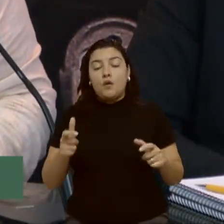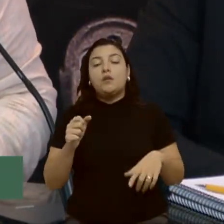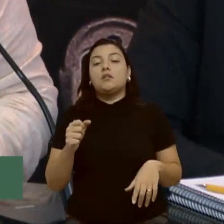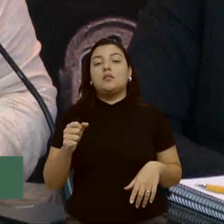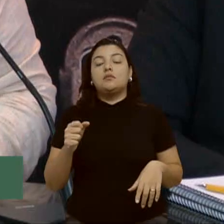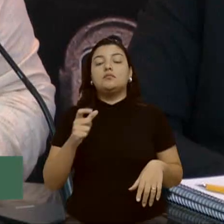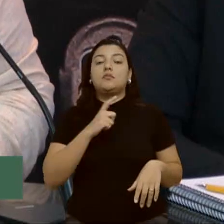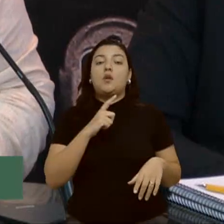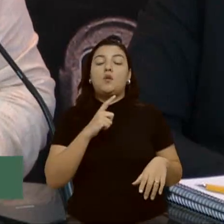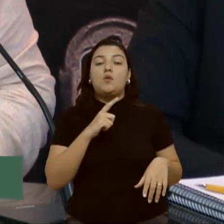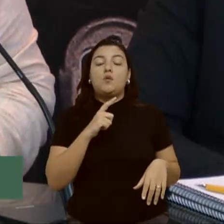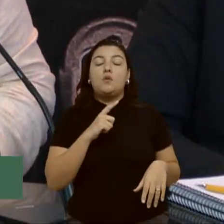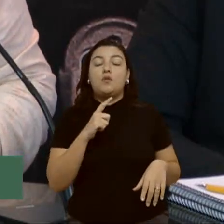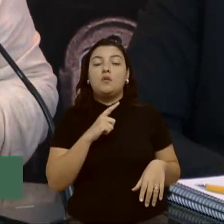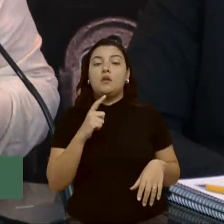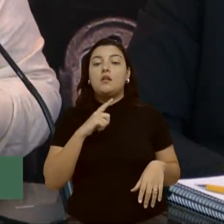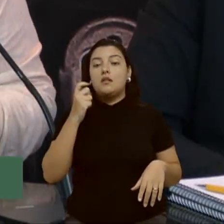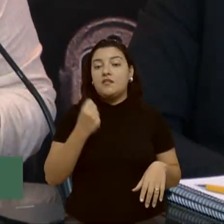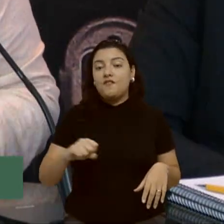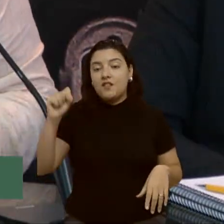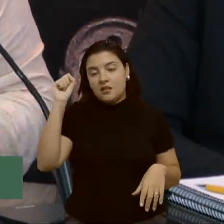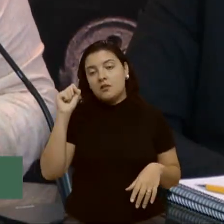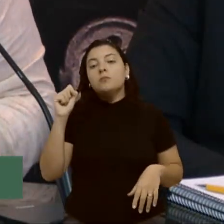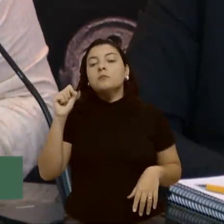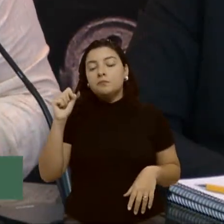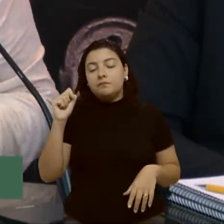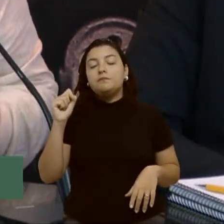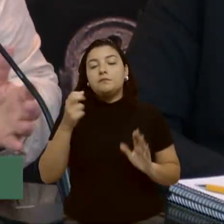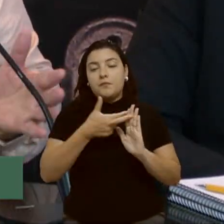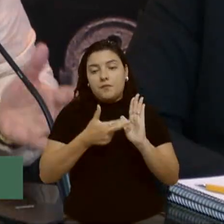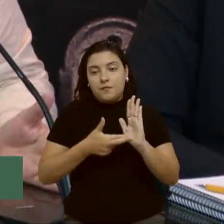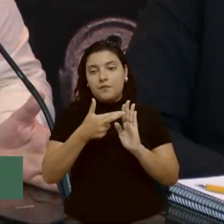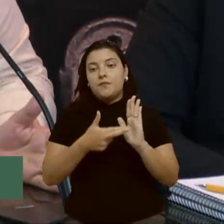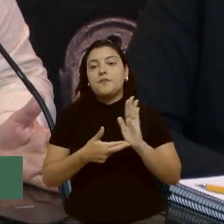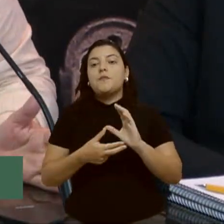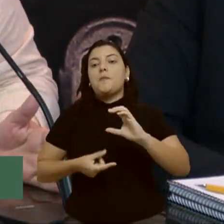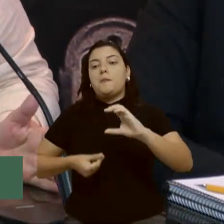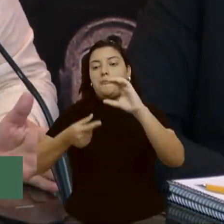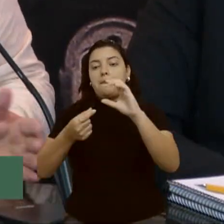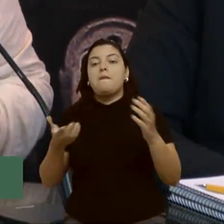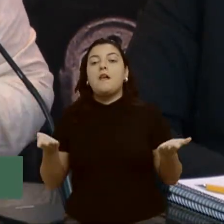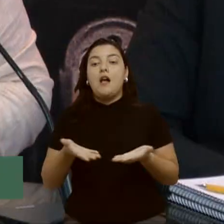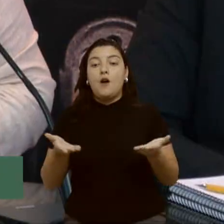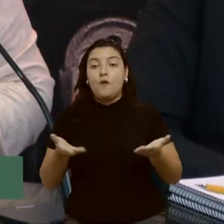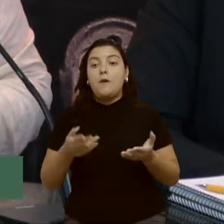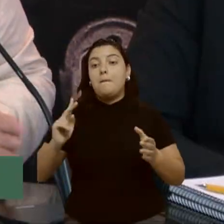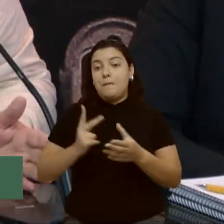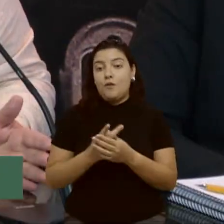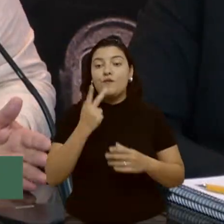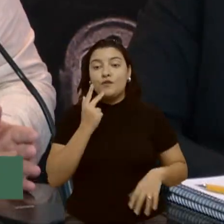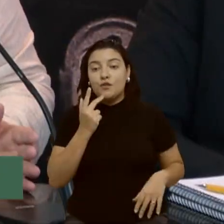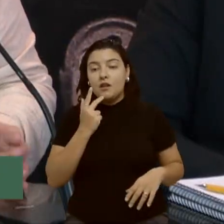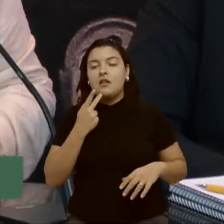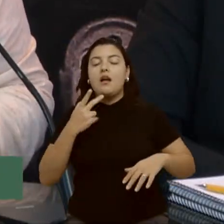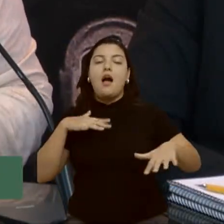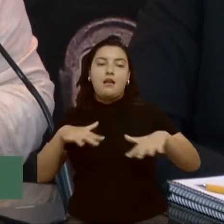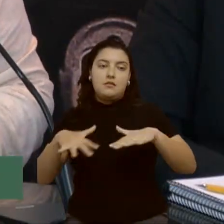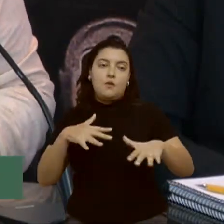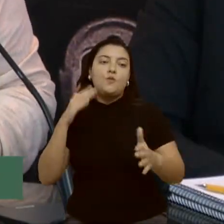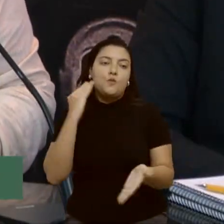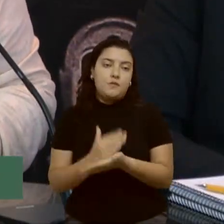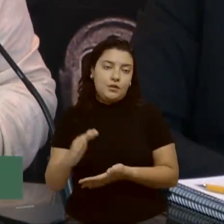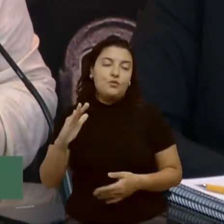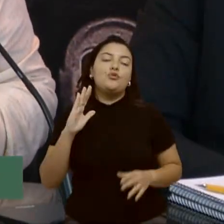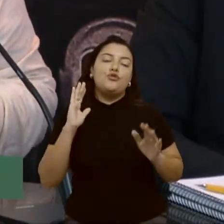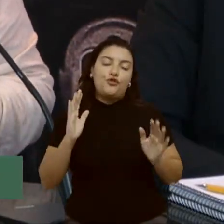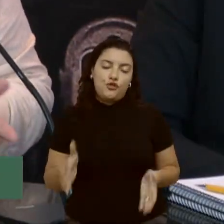Defesa do Consumidor. Por isso que o PROCON Fortaleza, a gente já iniciou, vereador, as ações com relação a essa